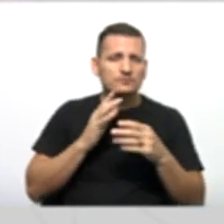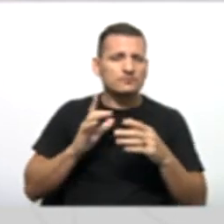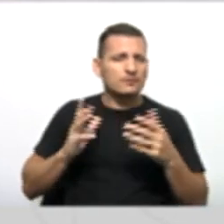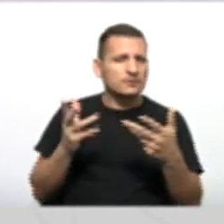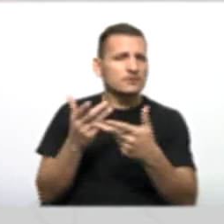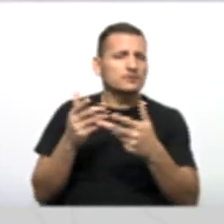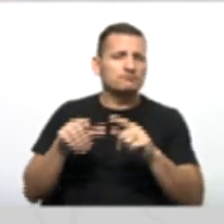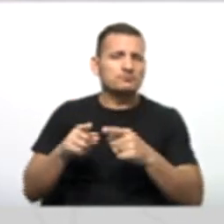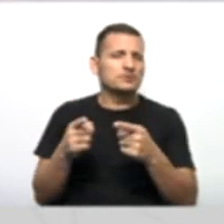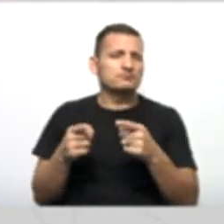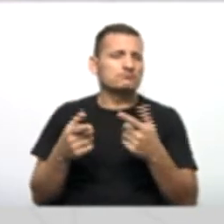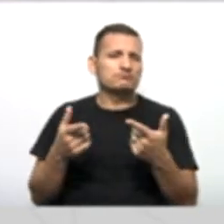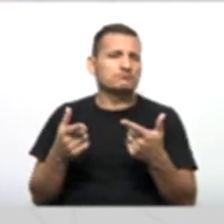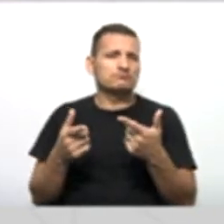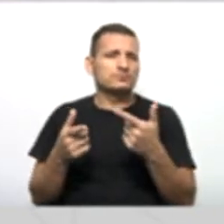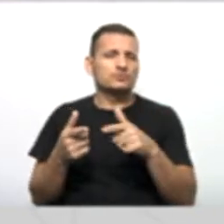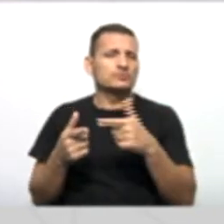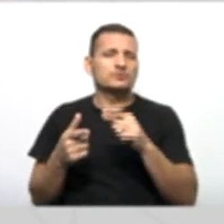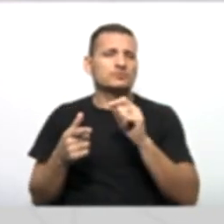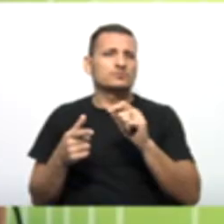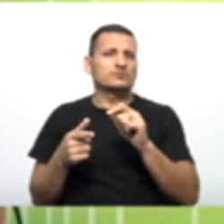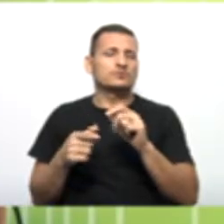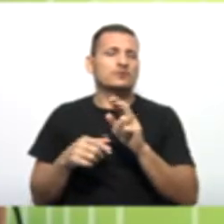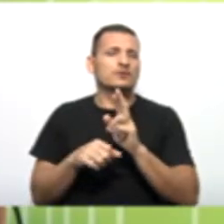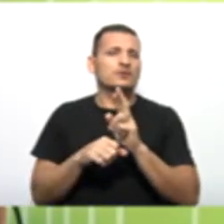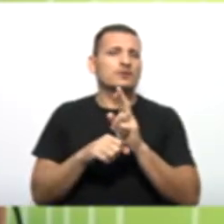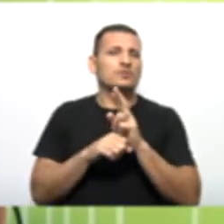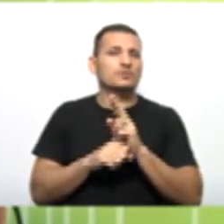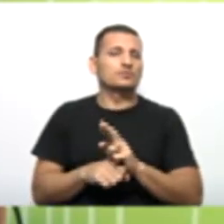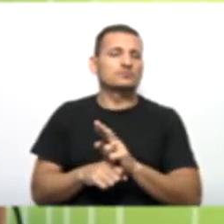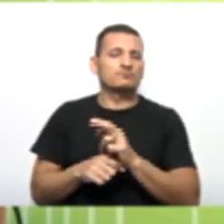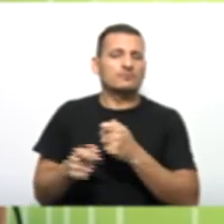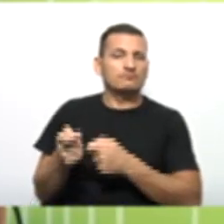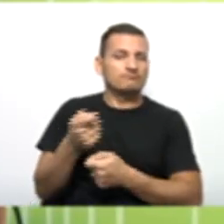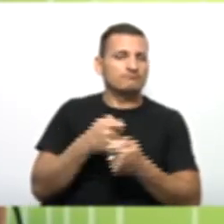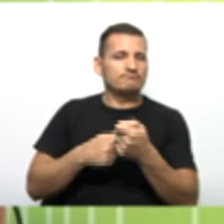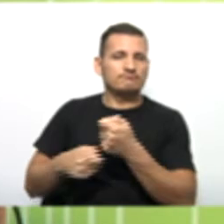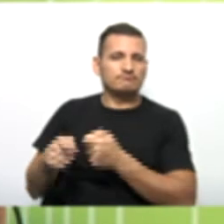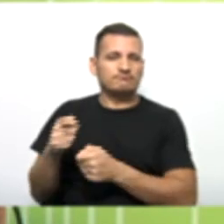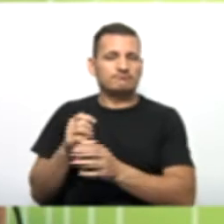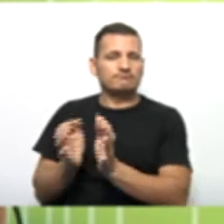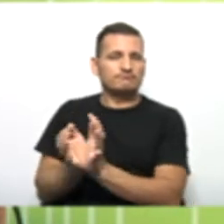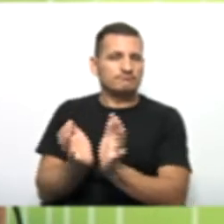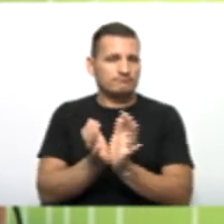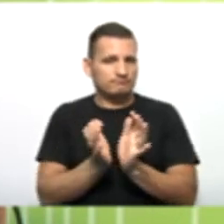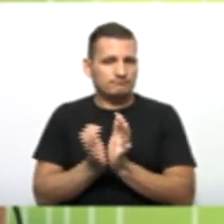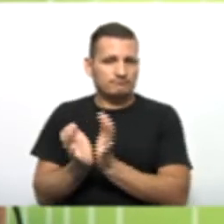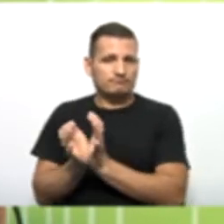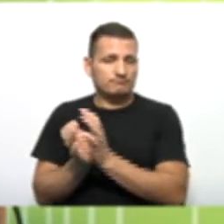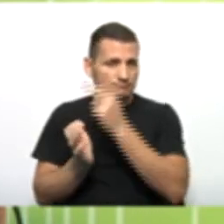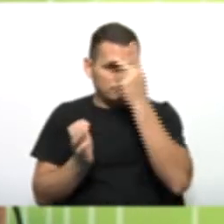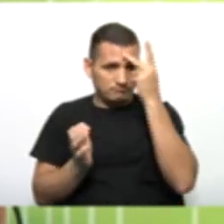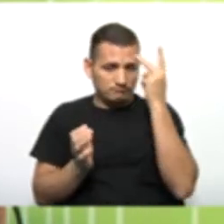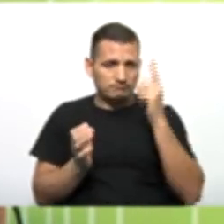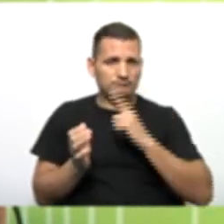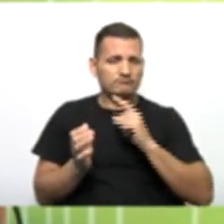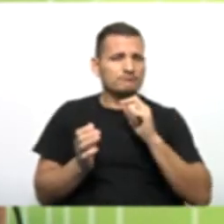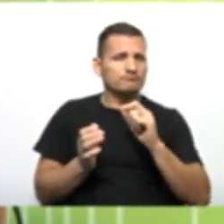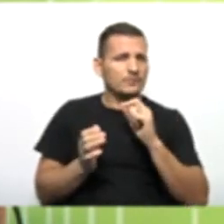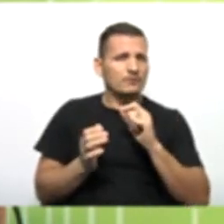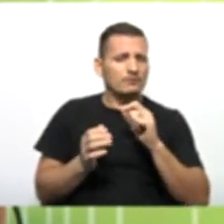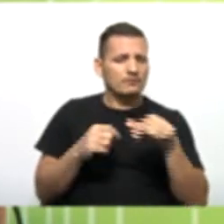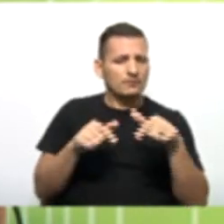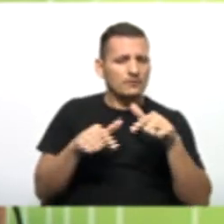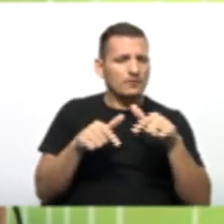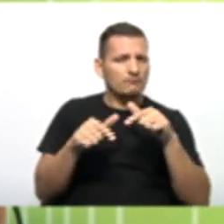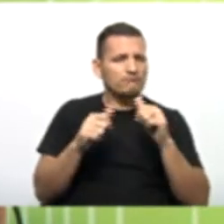mas não tem recursos para poder administrar equipes. É um erro muito comum. A pessoa se destaca na execução de uma tarefa, mas na